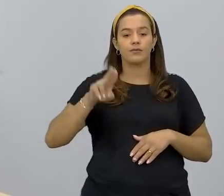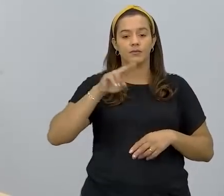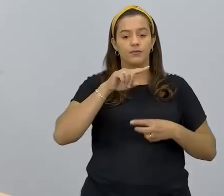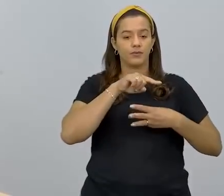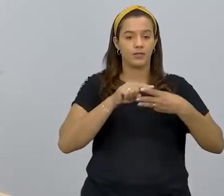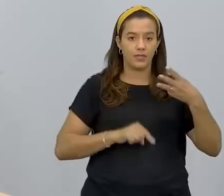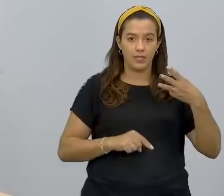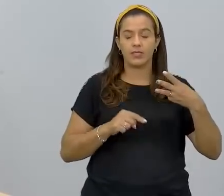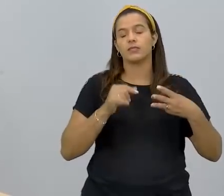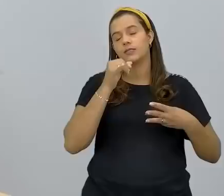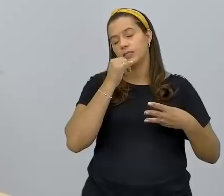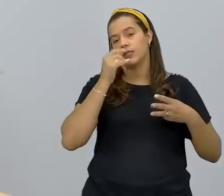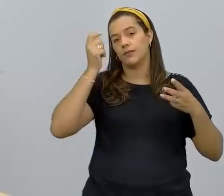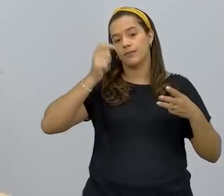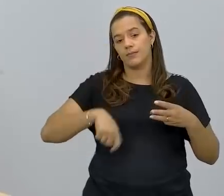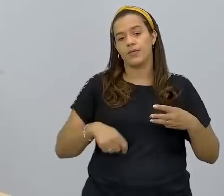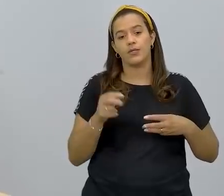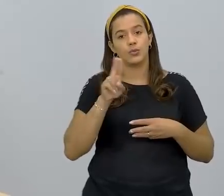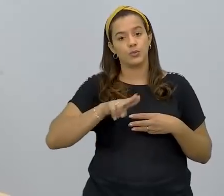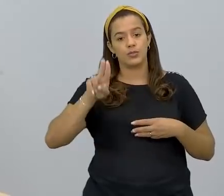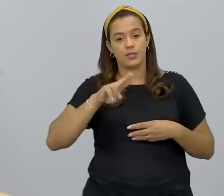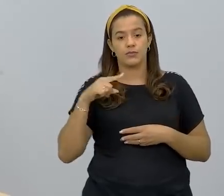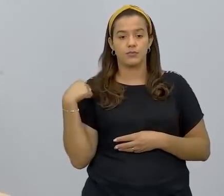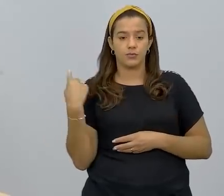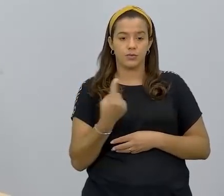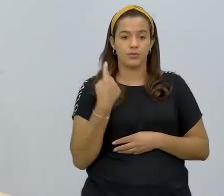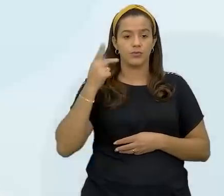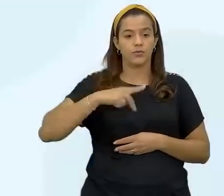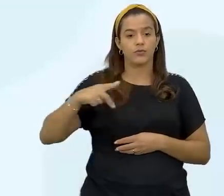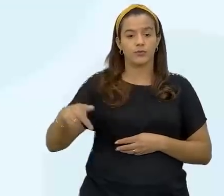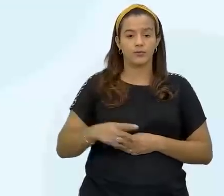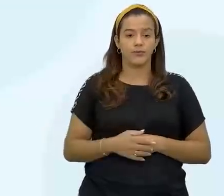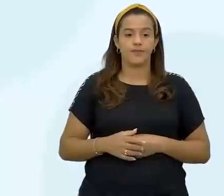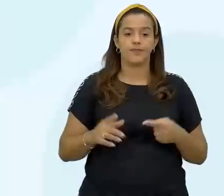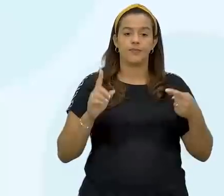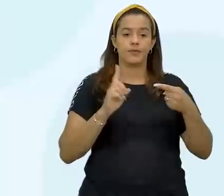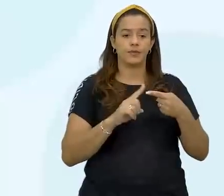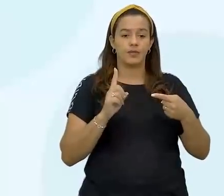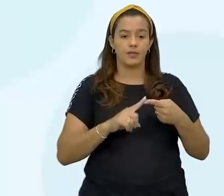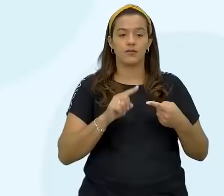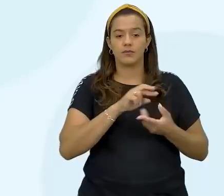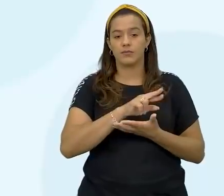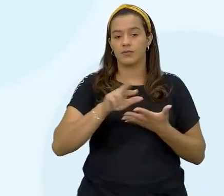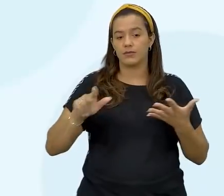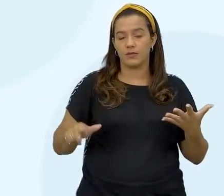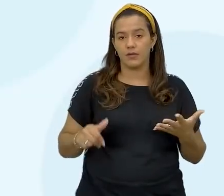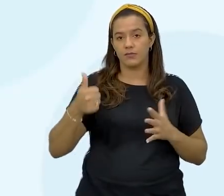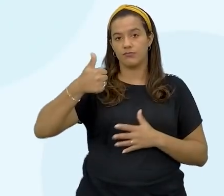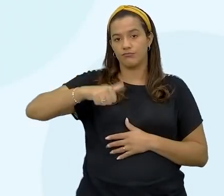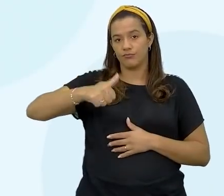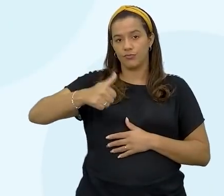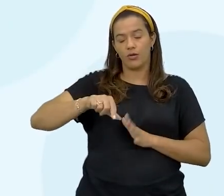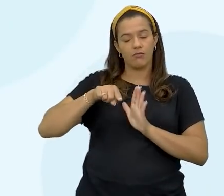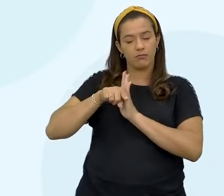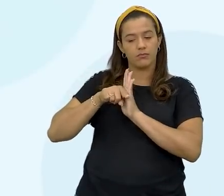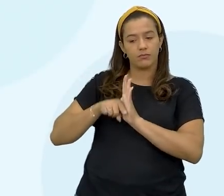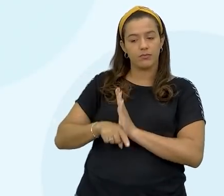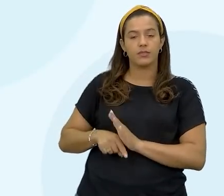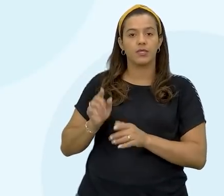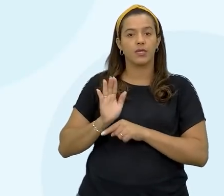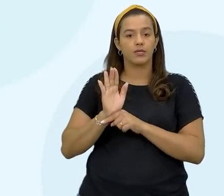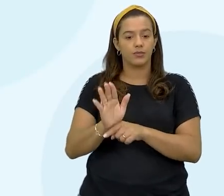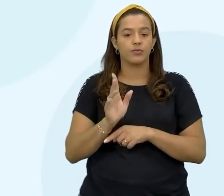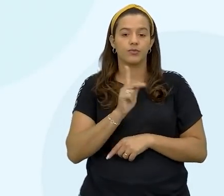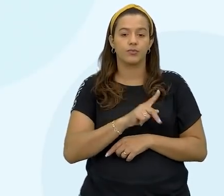3 exemplos que são os mais utilizados por nós professores. A gente tem uma avaliação diagnóstica, que orienta os professores